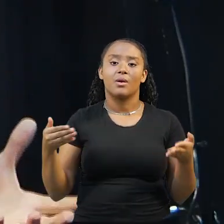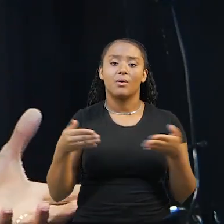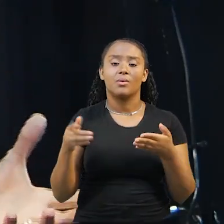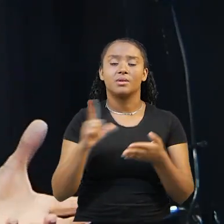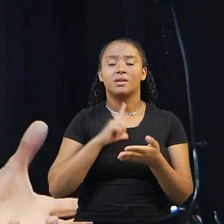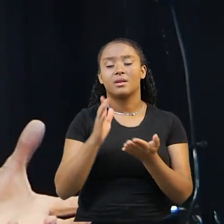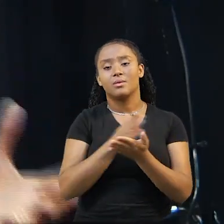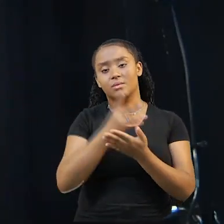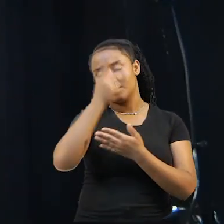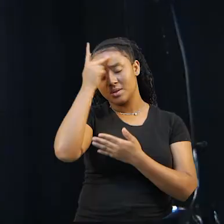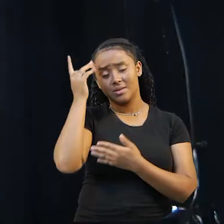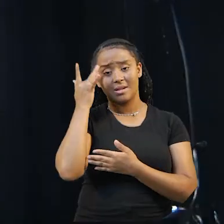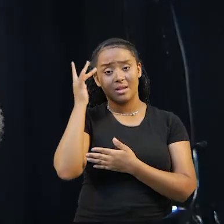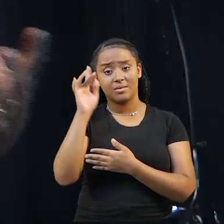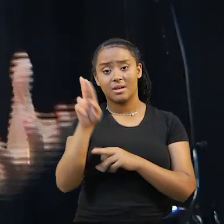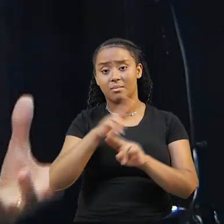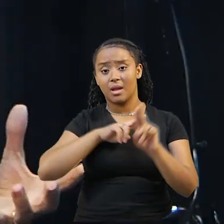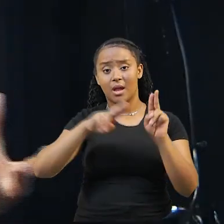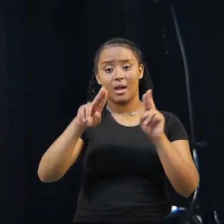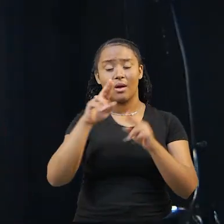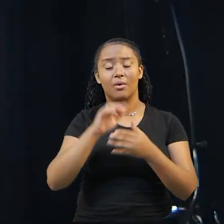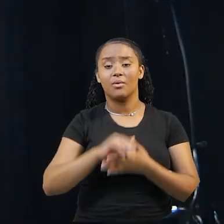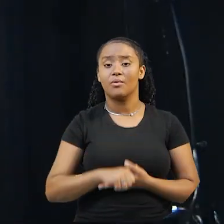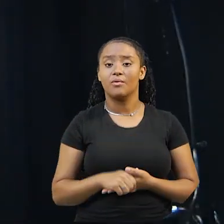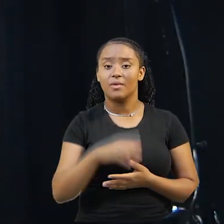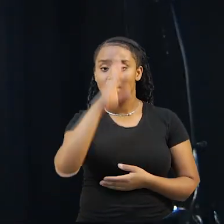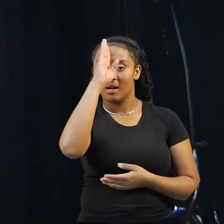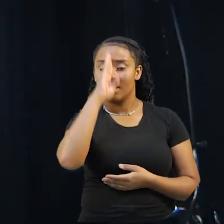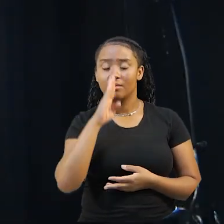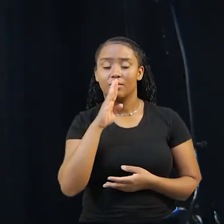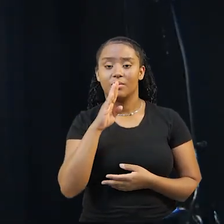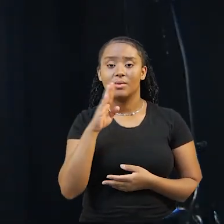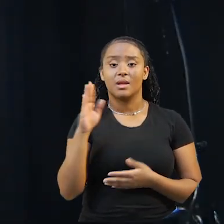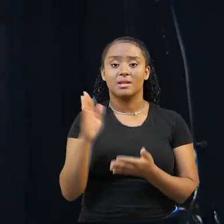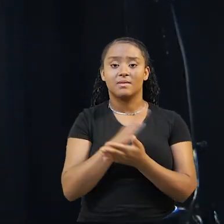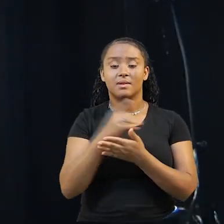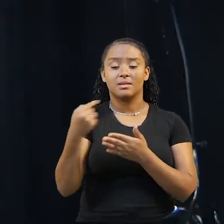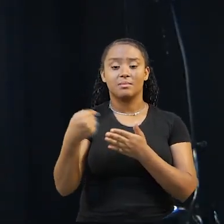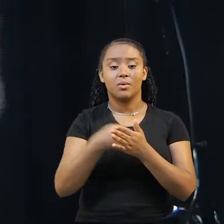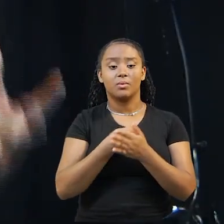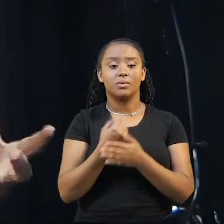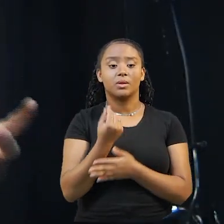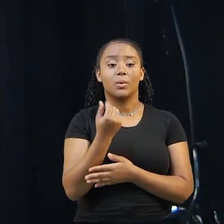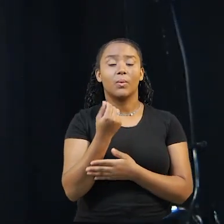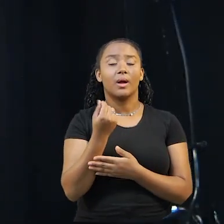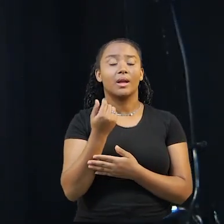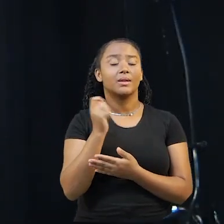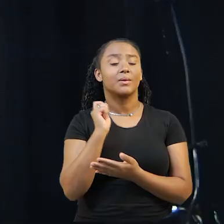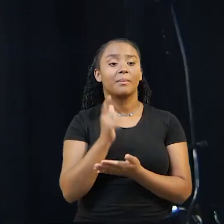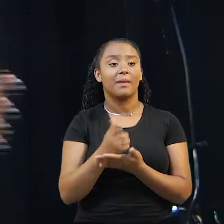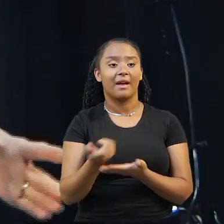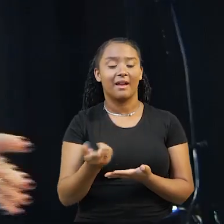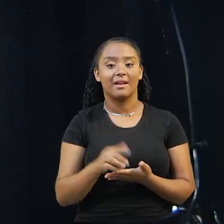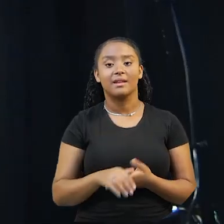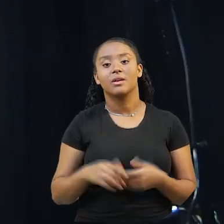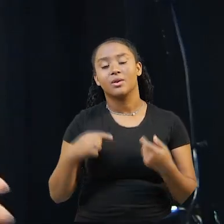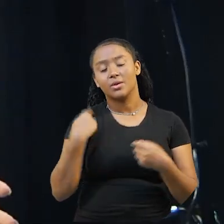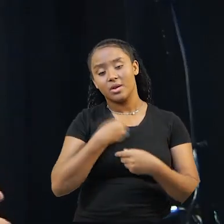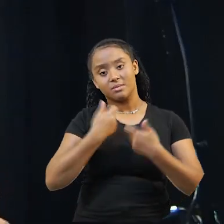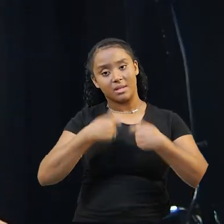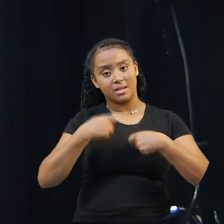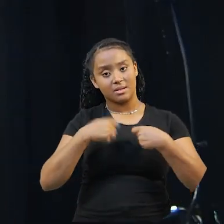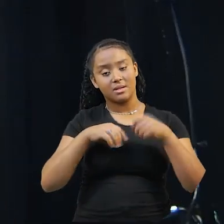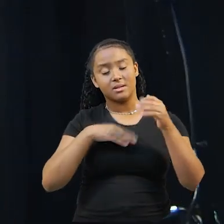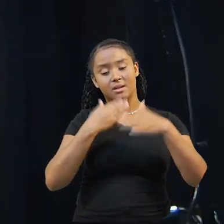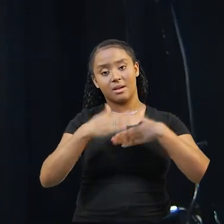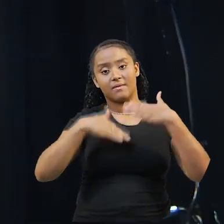que a UFA é gratuita, que ainda perguntam quanto custa a mensalidade. Então, assim, a gente precisa avançar nesses pontos que